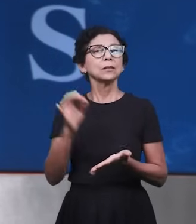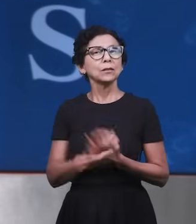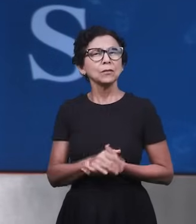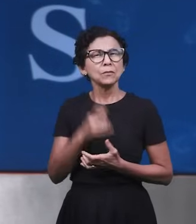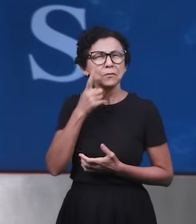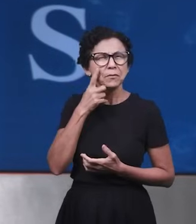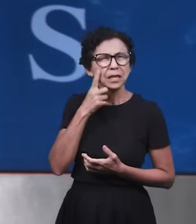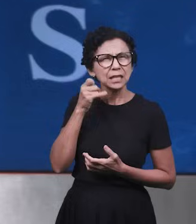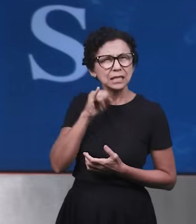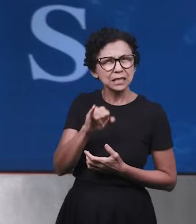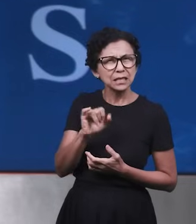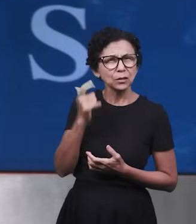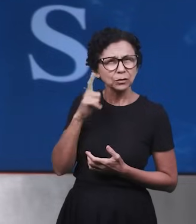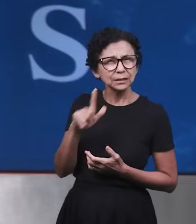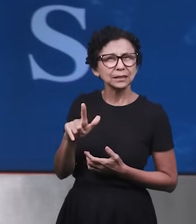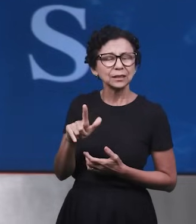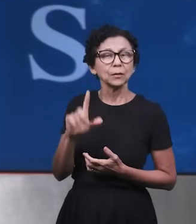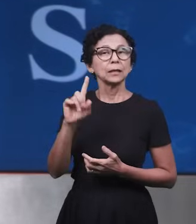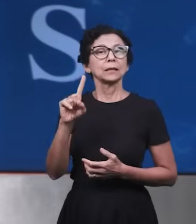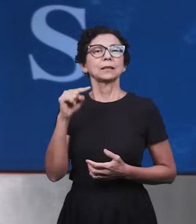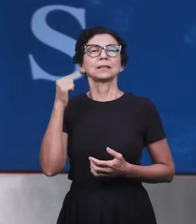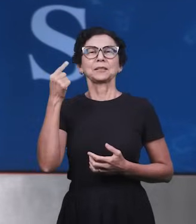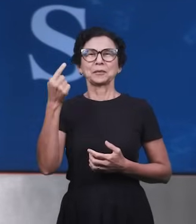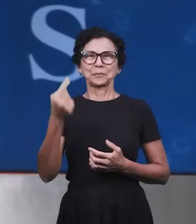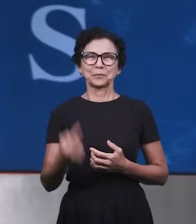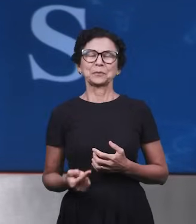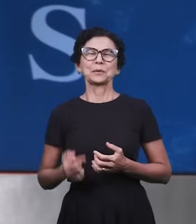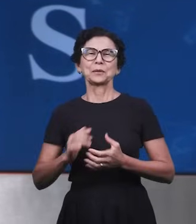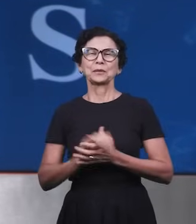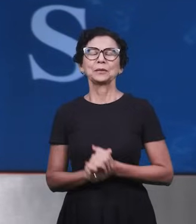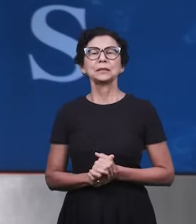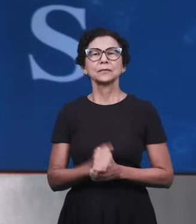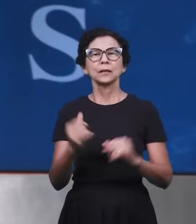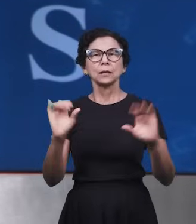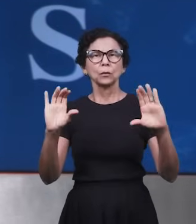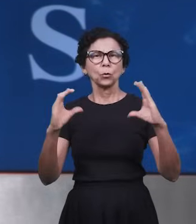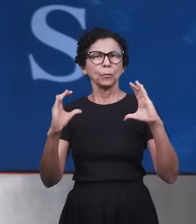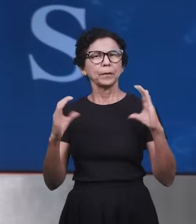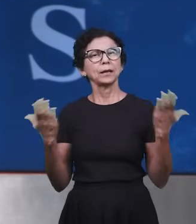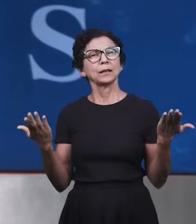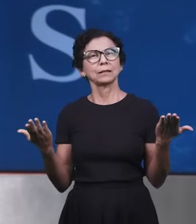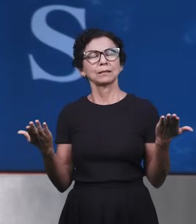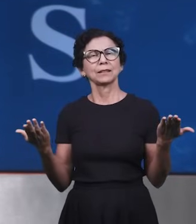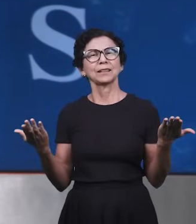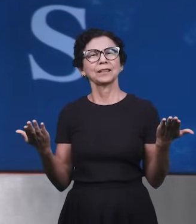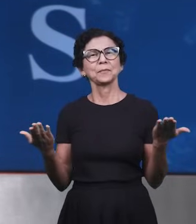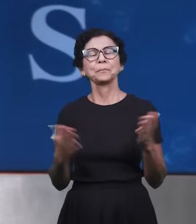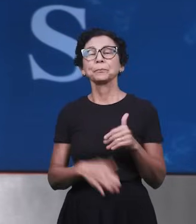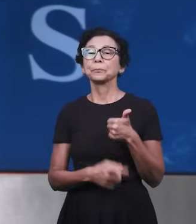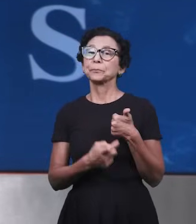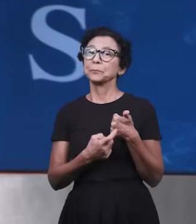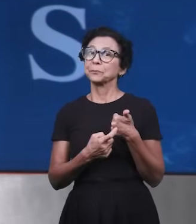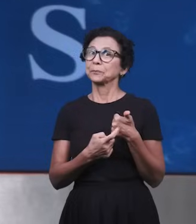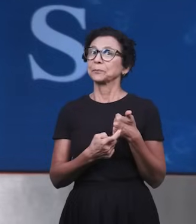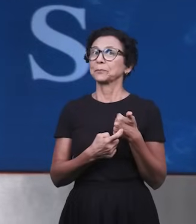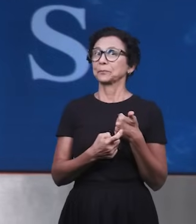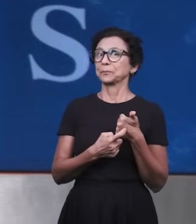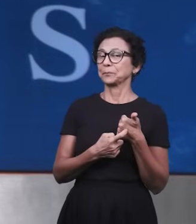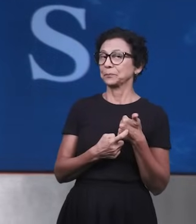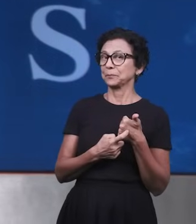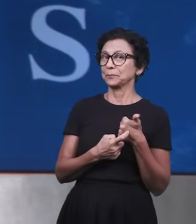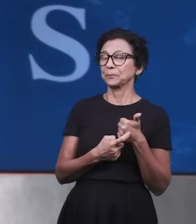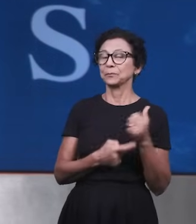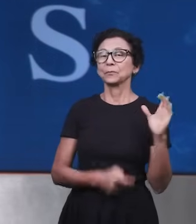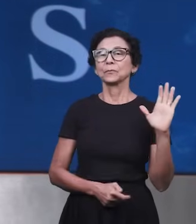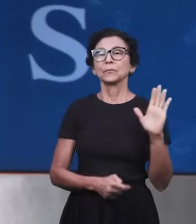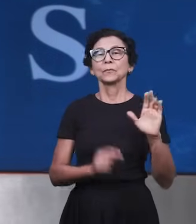fez a sua inscrição. Depois, você vai mandar o seu comentário. Envia aí o seu comentário. Clique em curtir. Compartilhe o